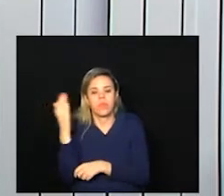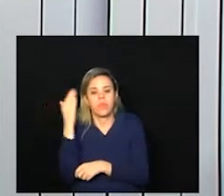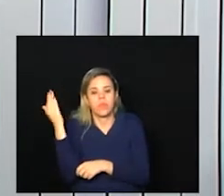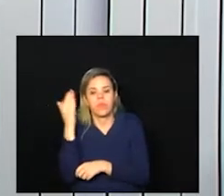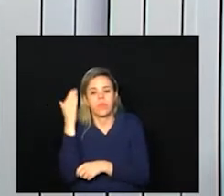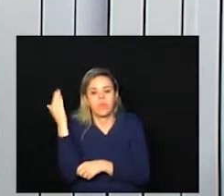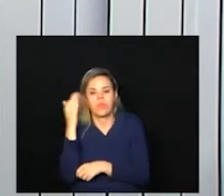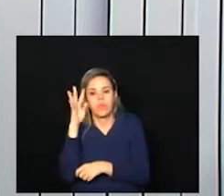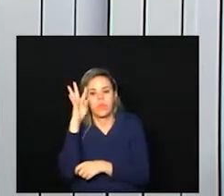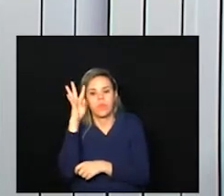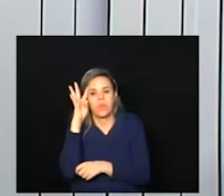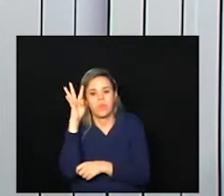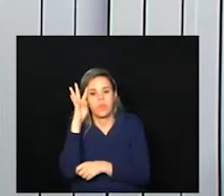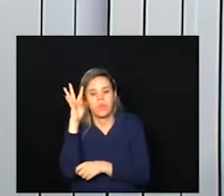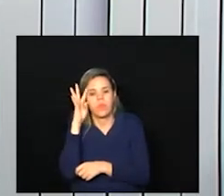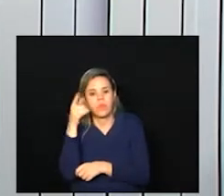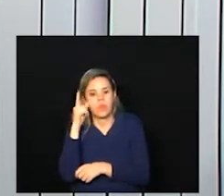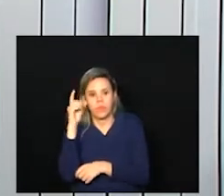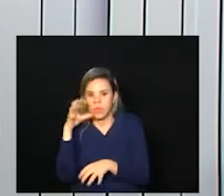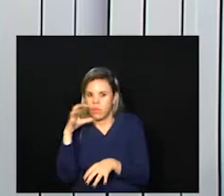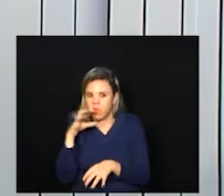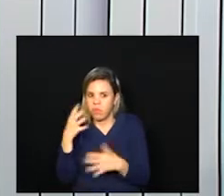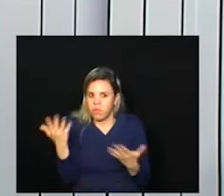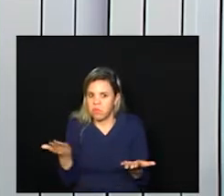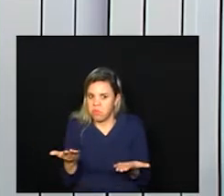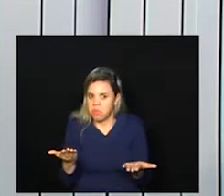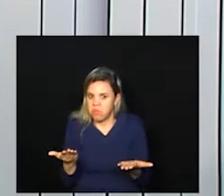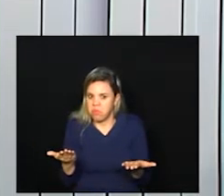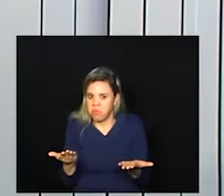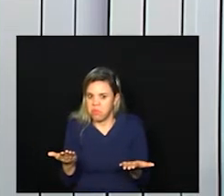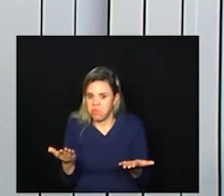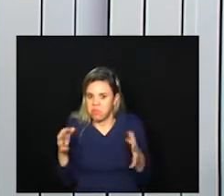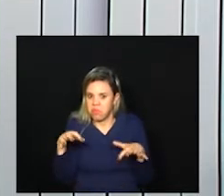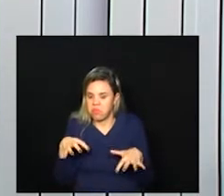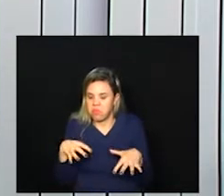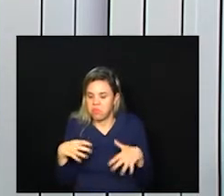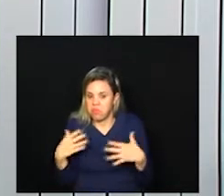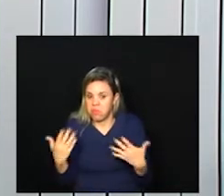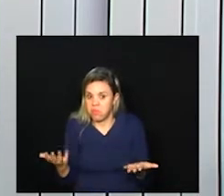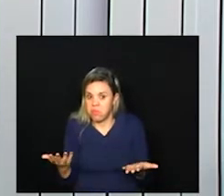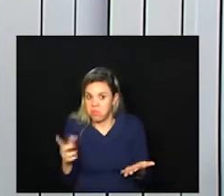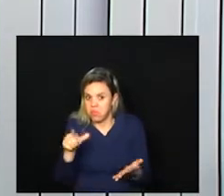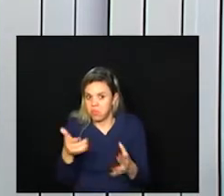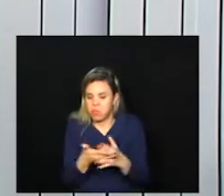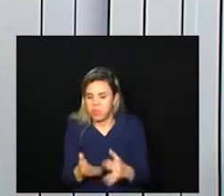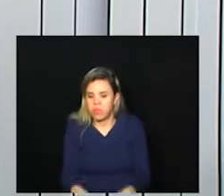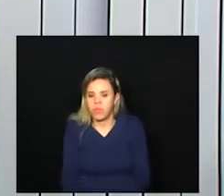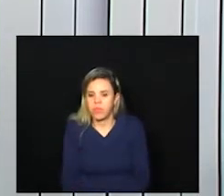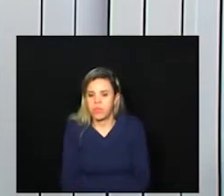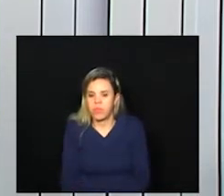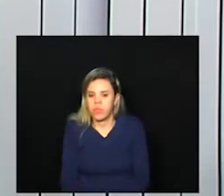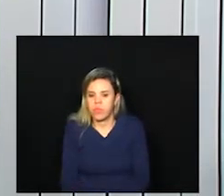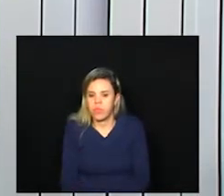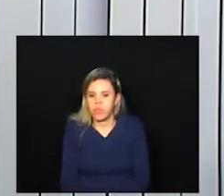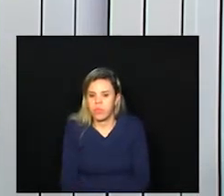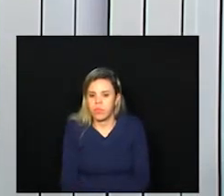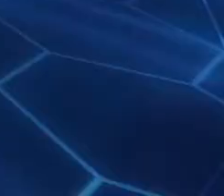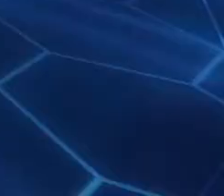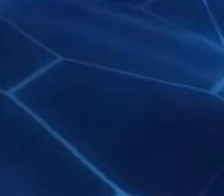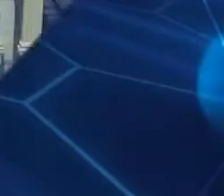tempo para a quarta-feira. Ontem choveu, será que hoje também pode acontecer isso? Depois do intervalo.